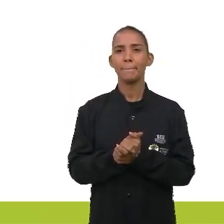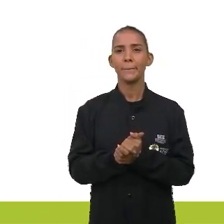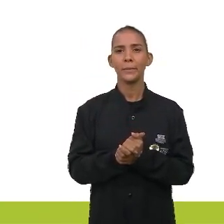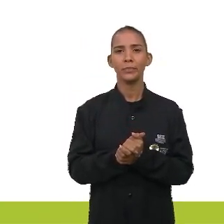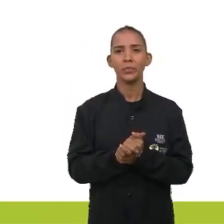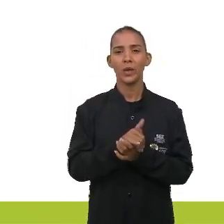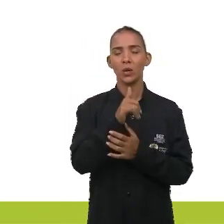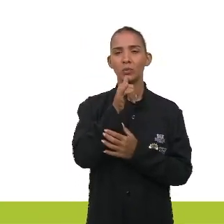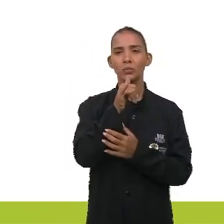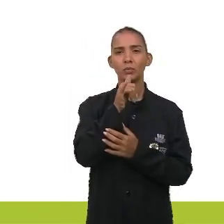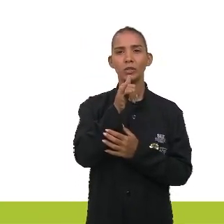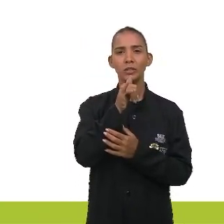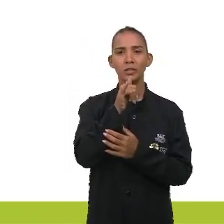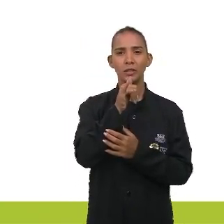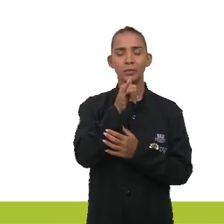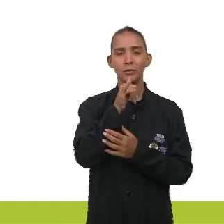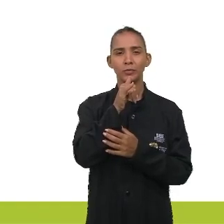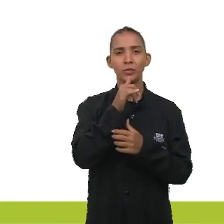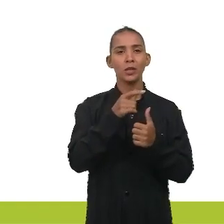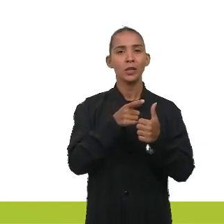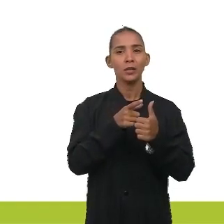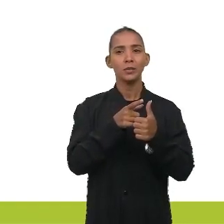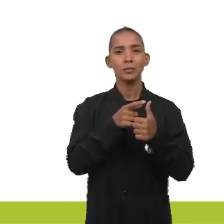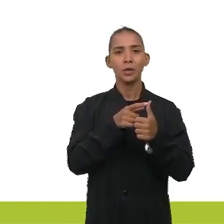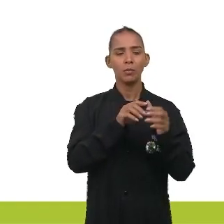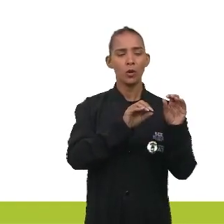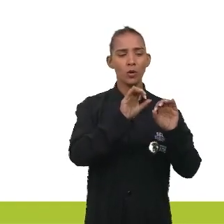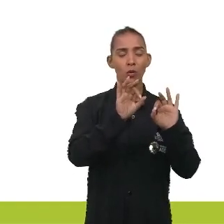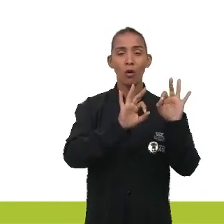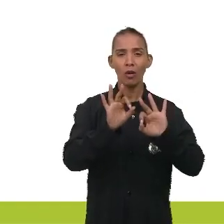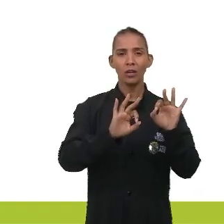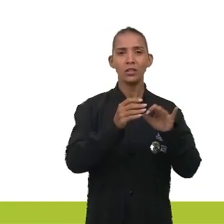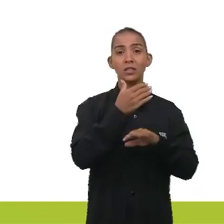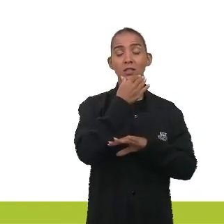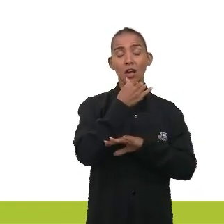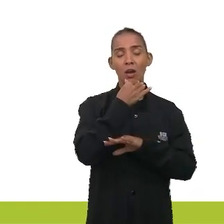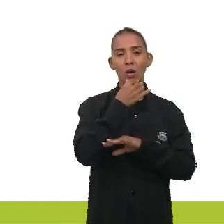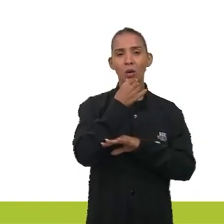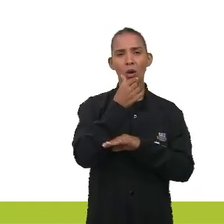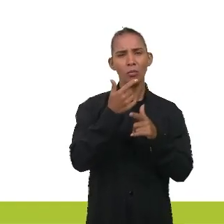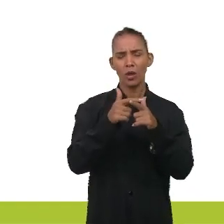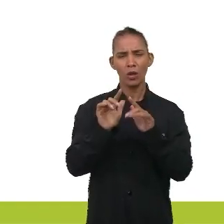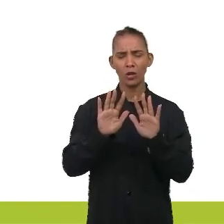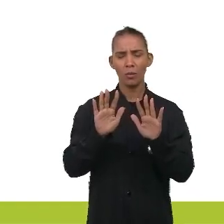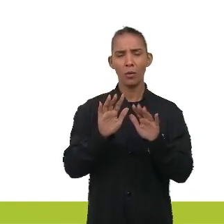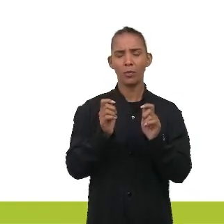Digamos que, por exemplo, eu queira acomodar os homens primeiro, tá? Não tem problema nenhum.